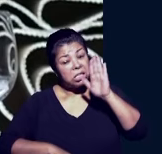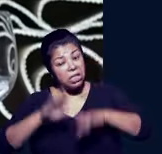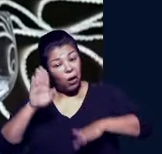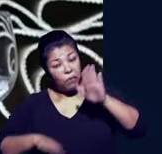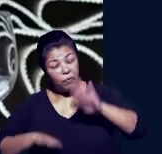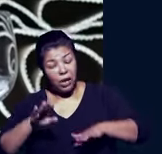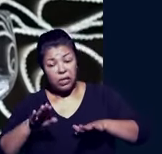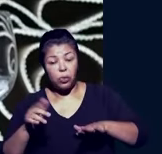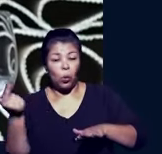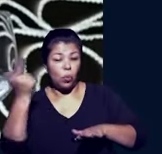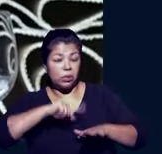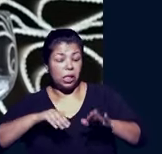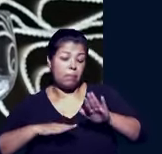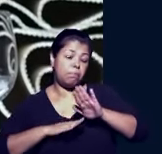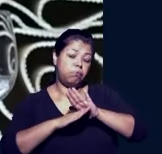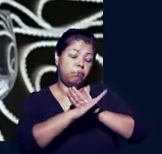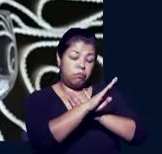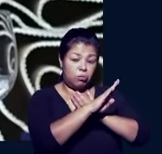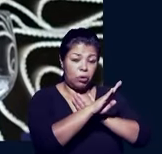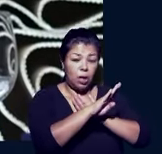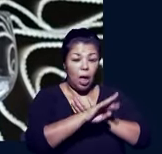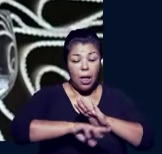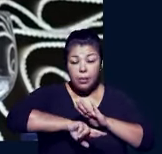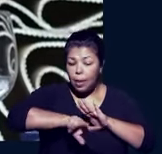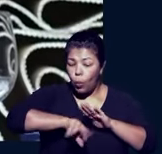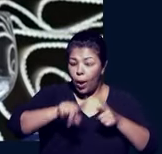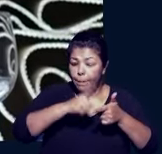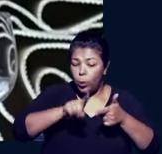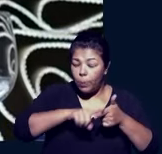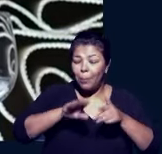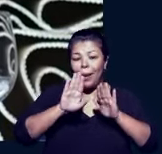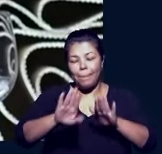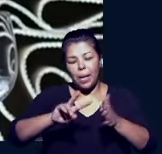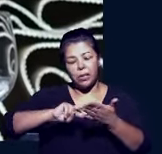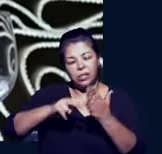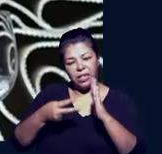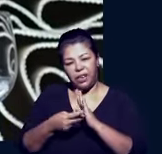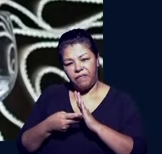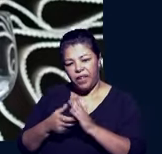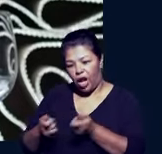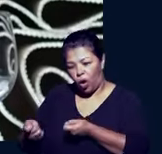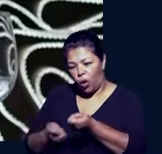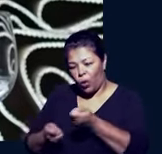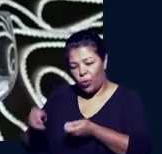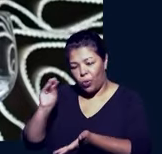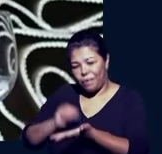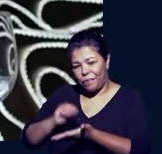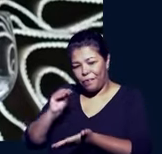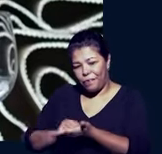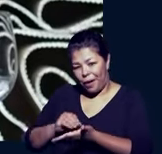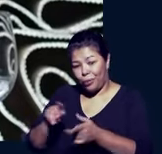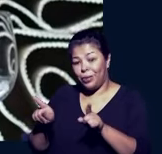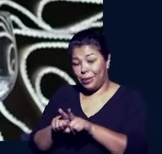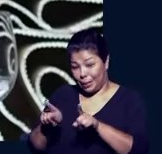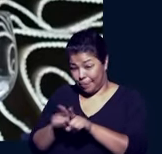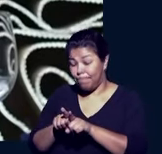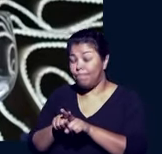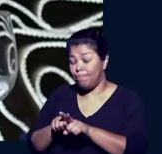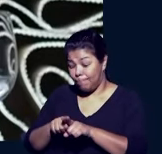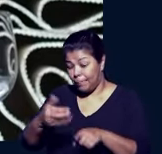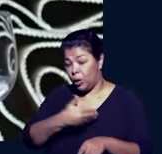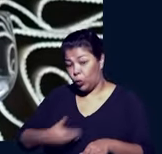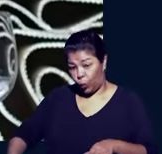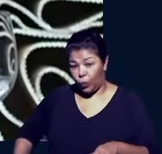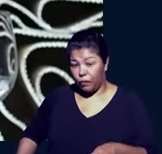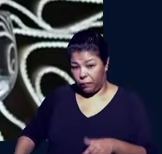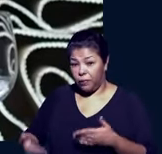maor problema maior problema é o sinal de descontrole da máquina pública o Brasil já vem de muito tempo com a